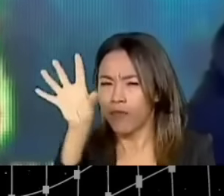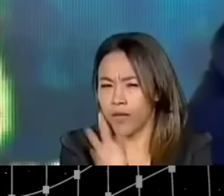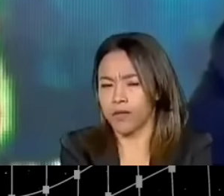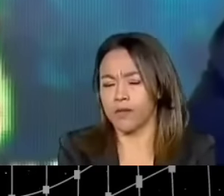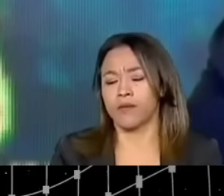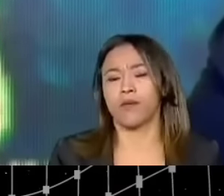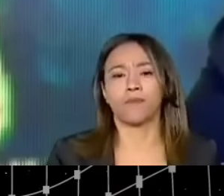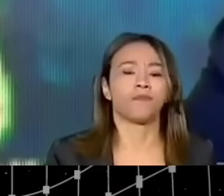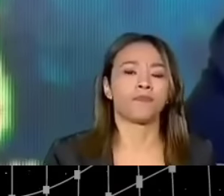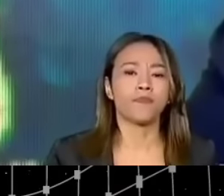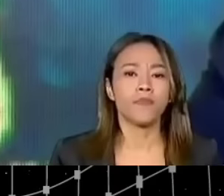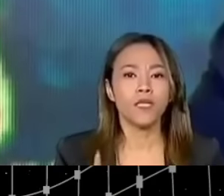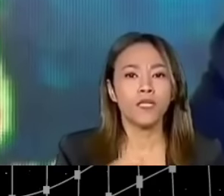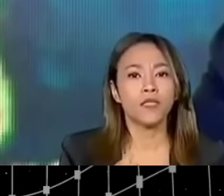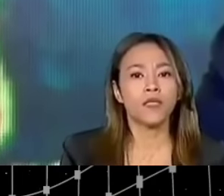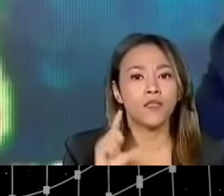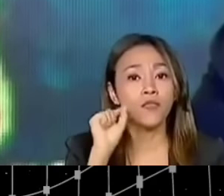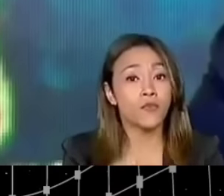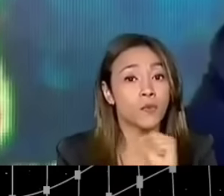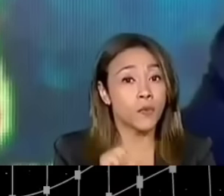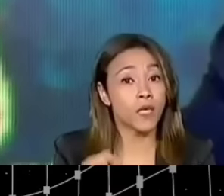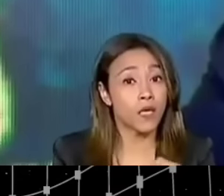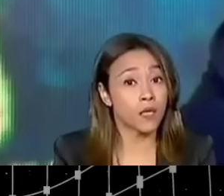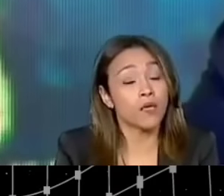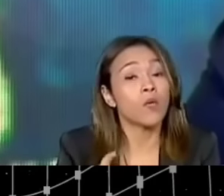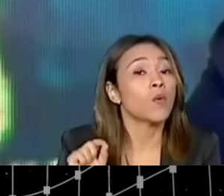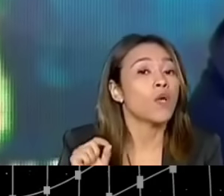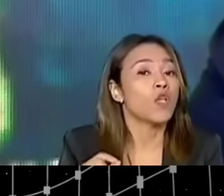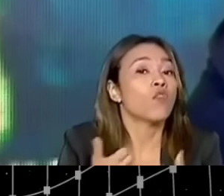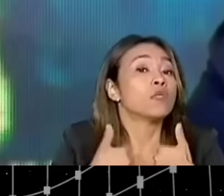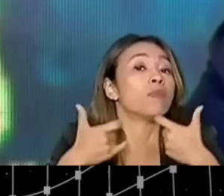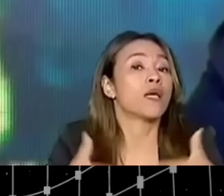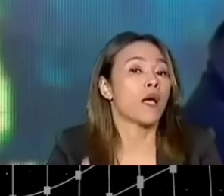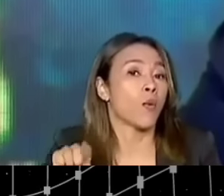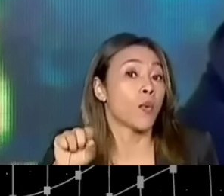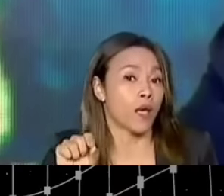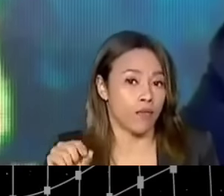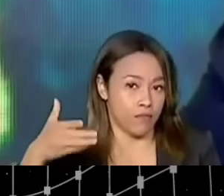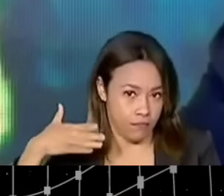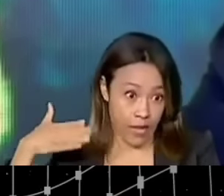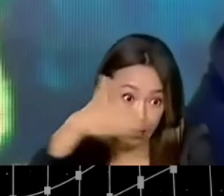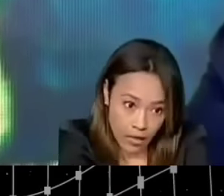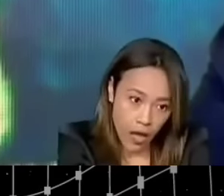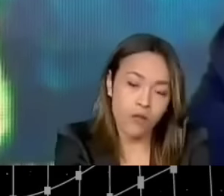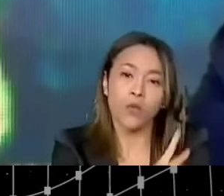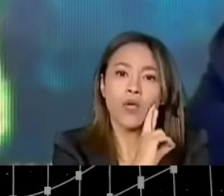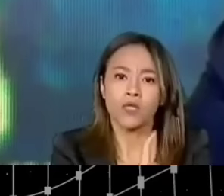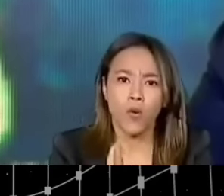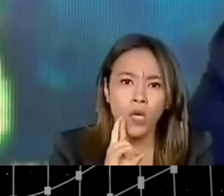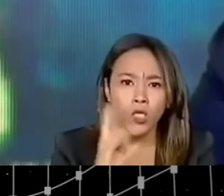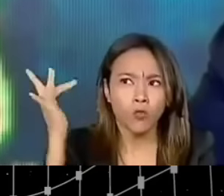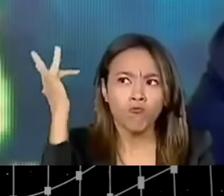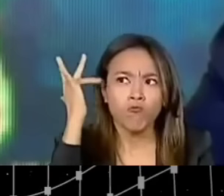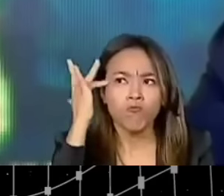ministro Pimenta, que houve uma diligência, não vou dizer qual, num restaurante de alto padrão, de luxo